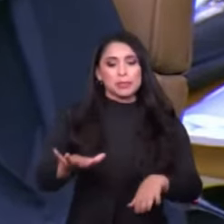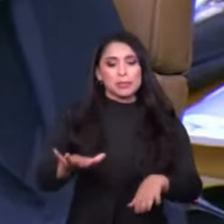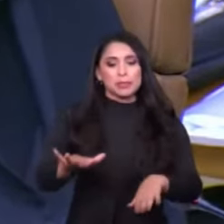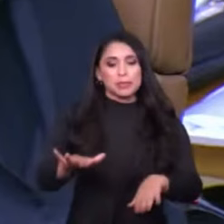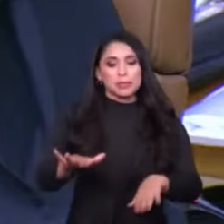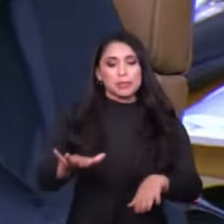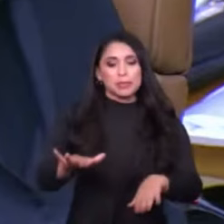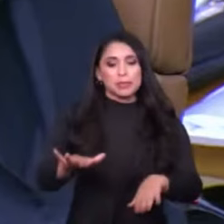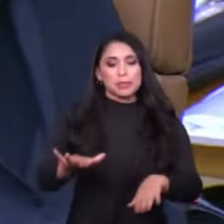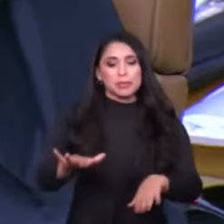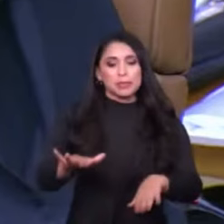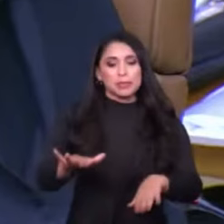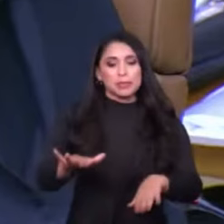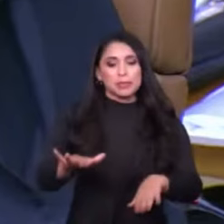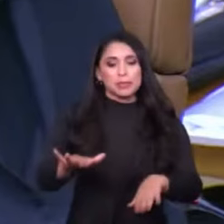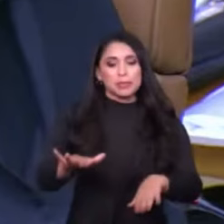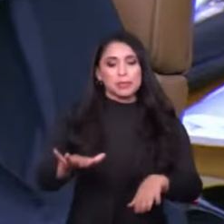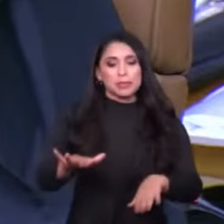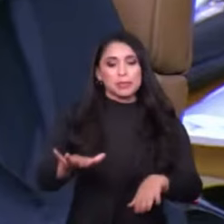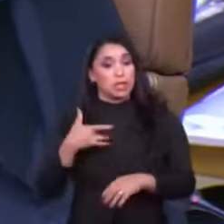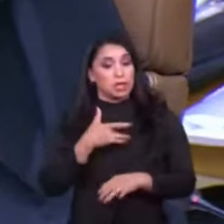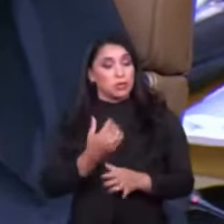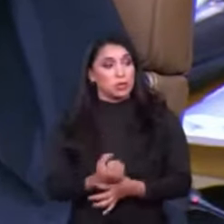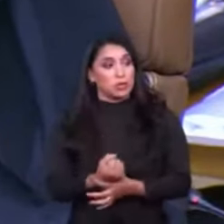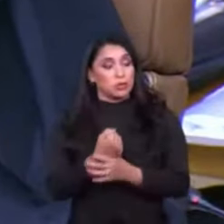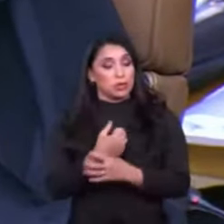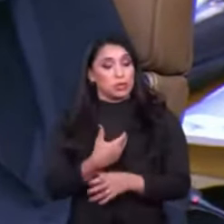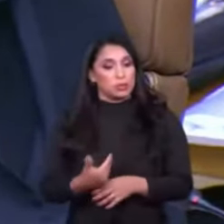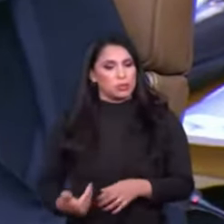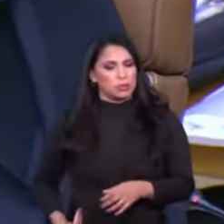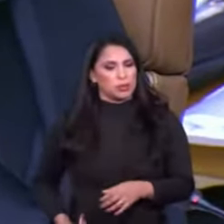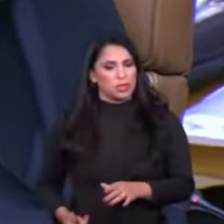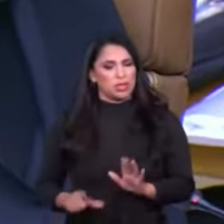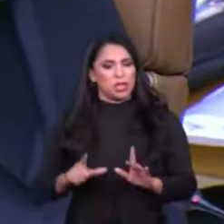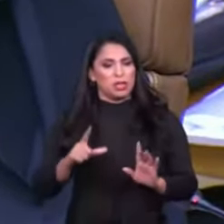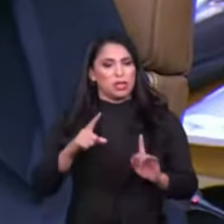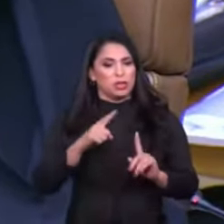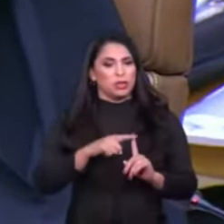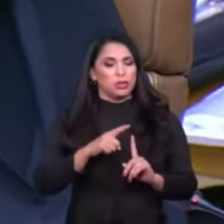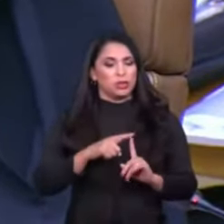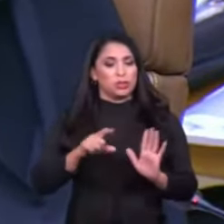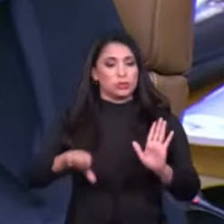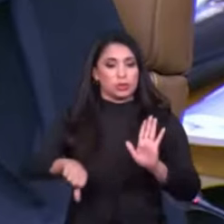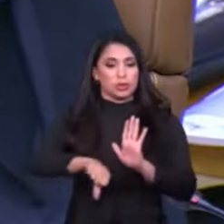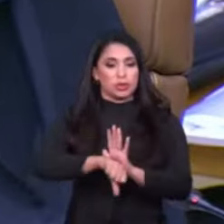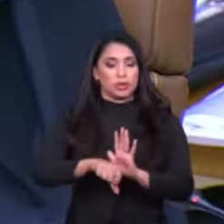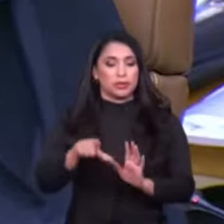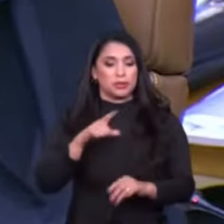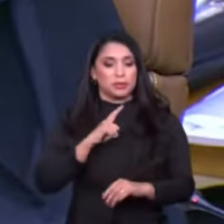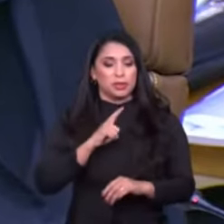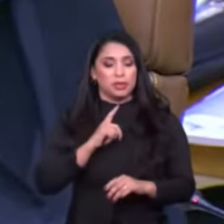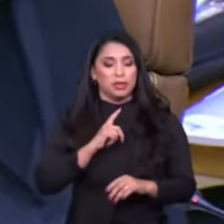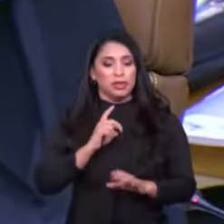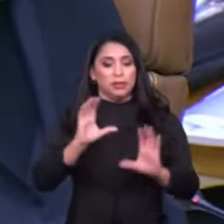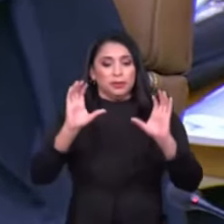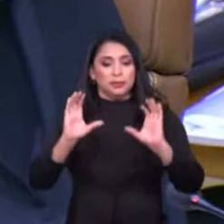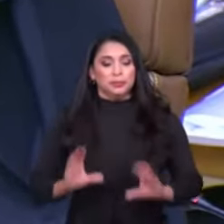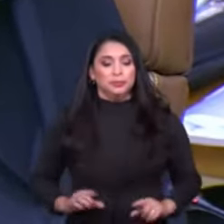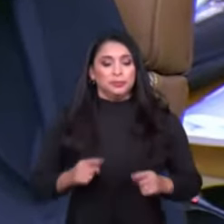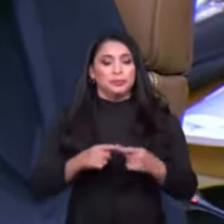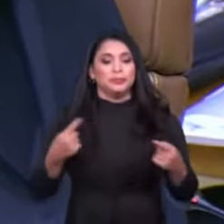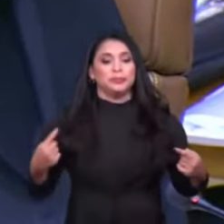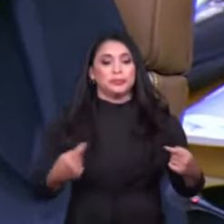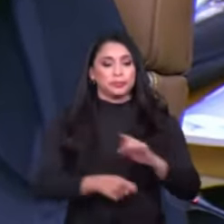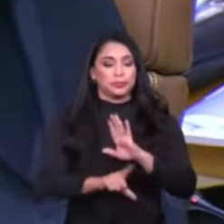para a tutela legítima da saúde e da segurança pública, adotou um modelo de política criminal em que conservou o caráter ilícito de natureza